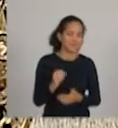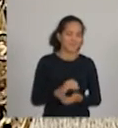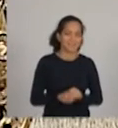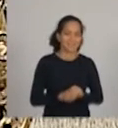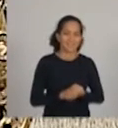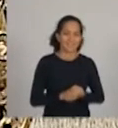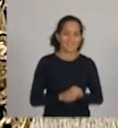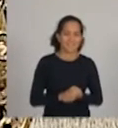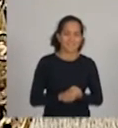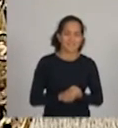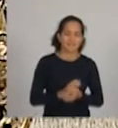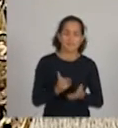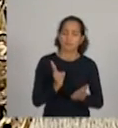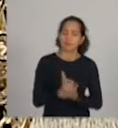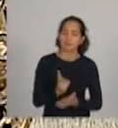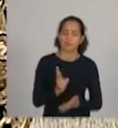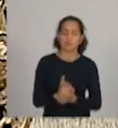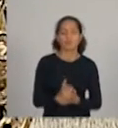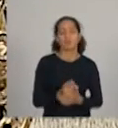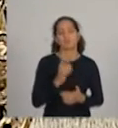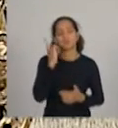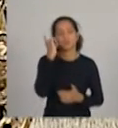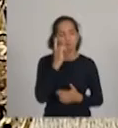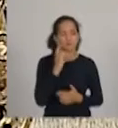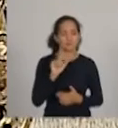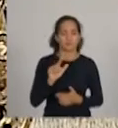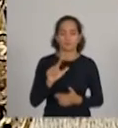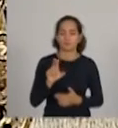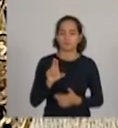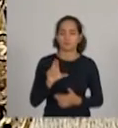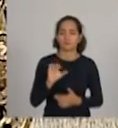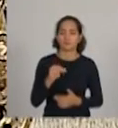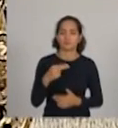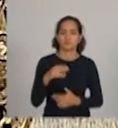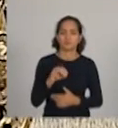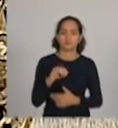orador, pelo mesmo tempo, Luciano Machado.